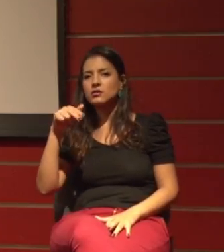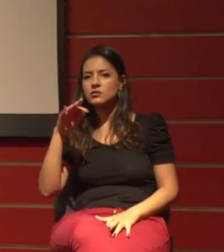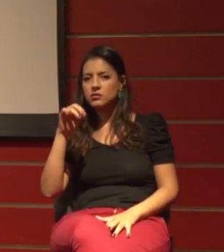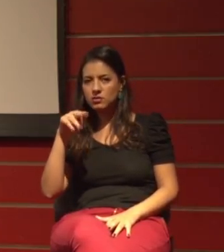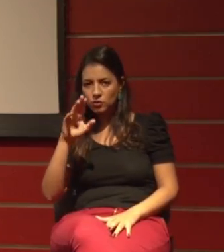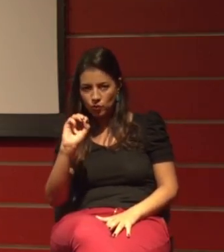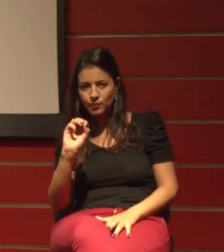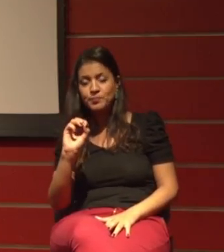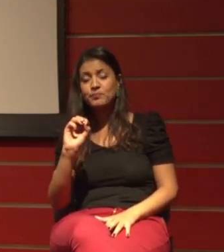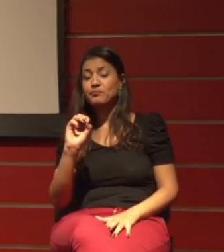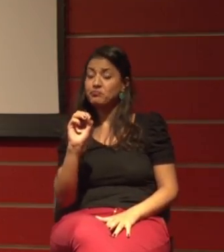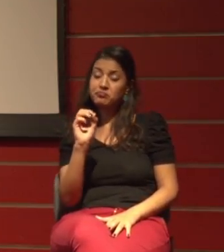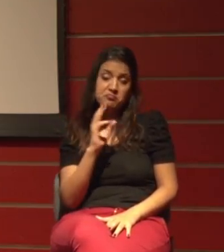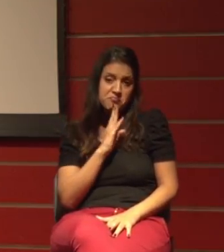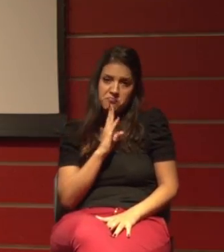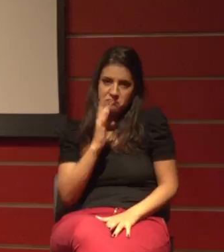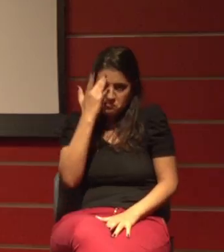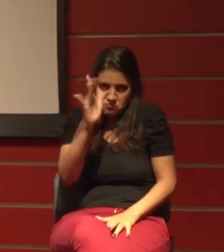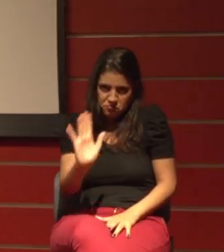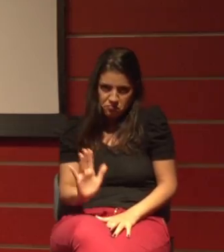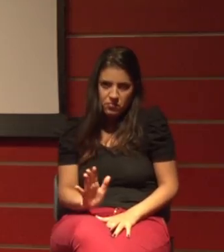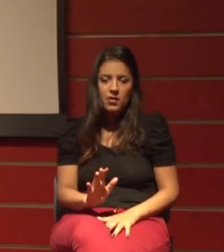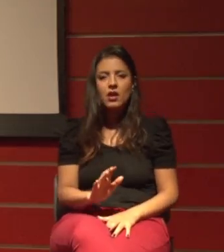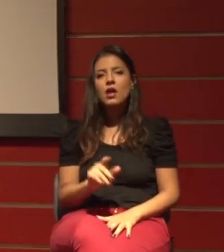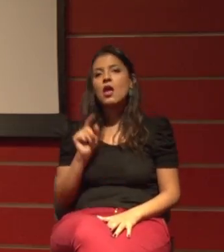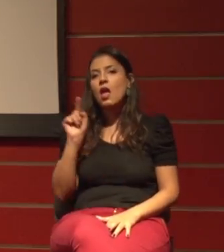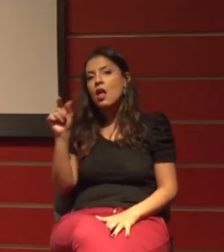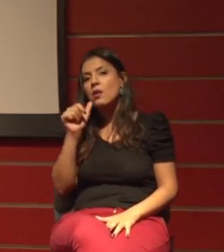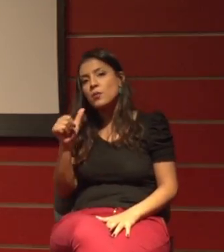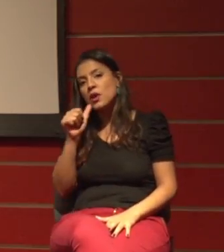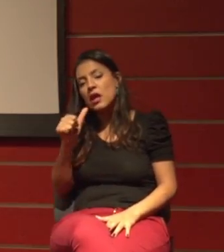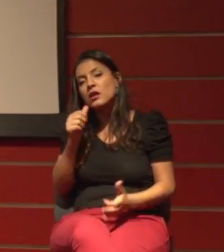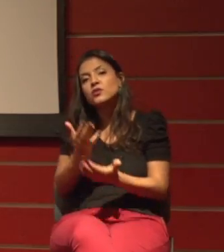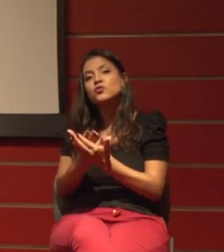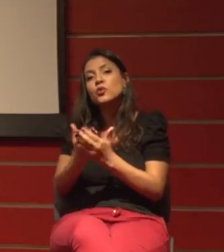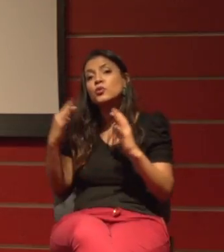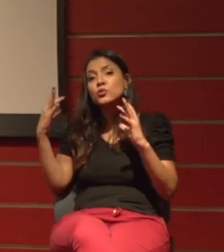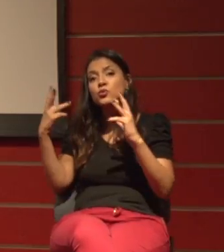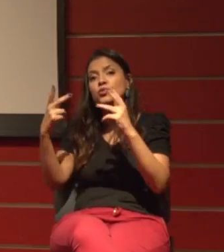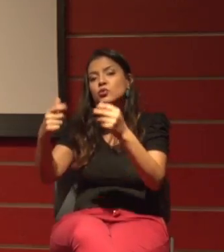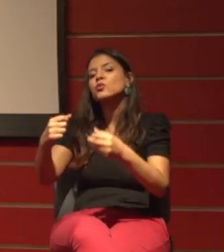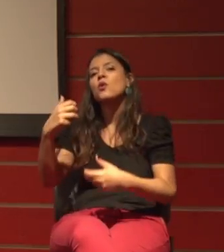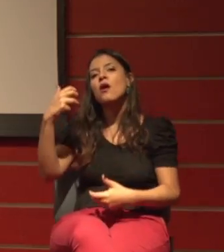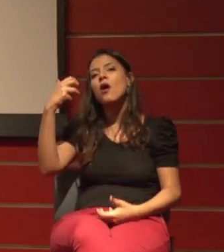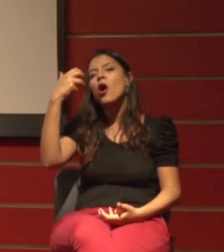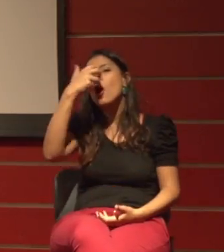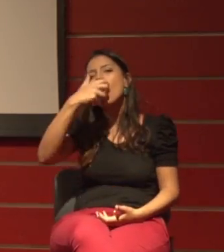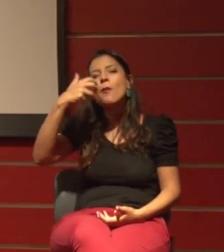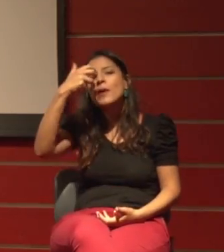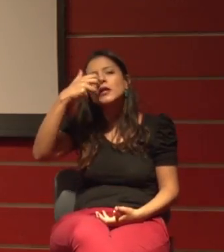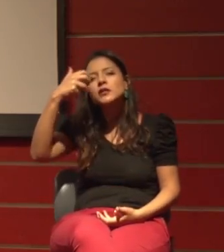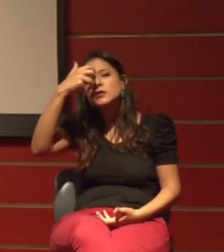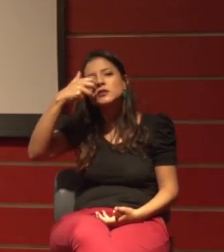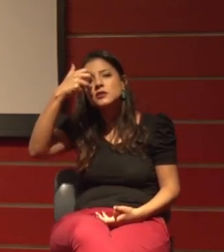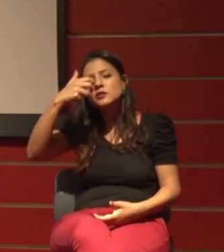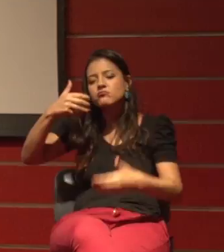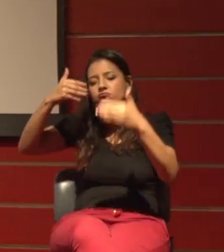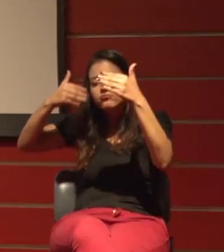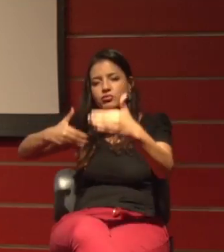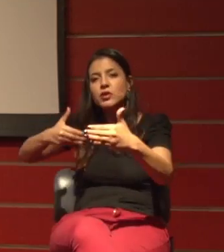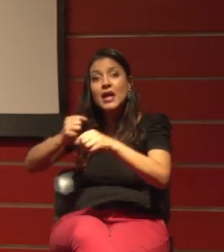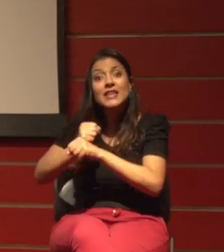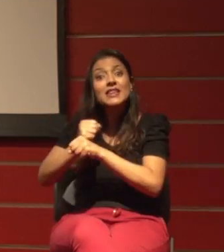estudou ehos todos os livros todos os romances lançados pelas cinco maiores editoras brasileiras durante 10